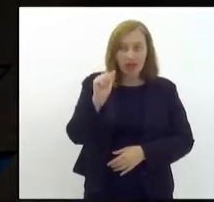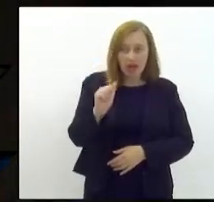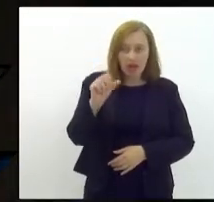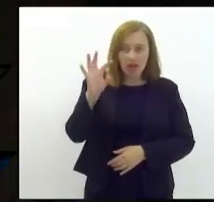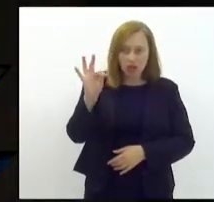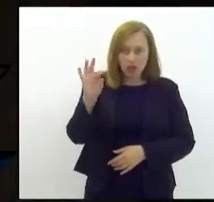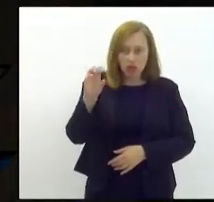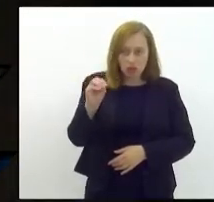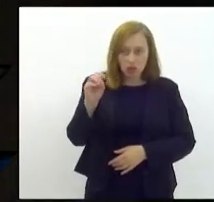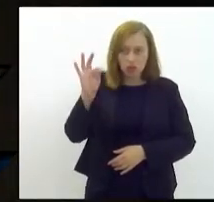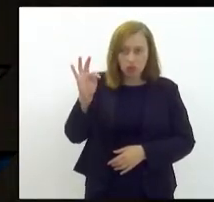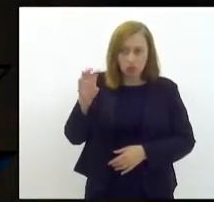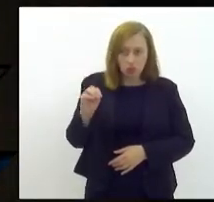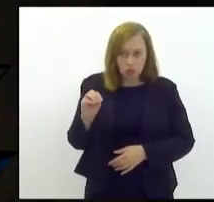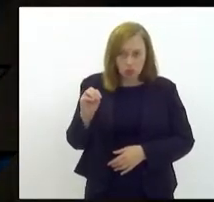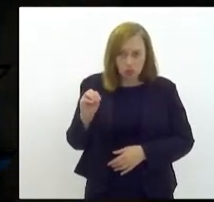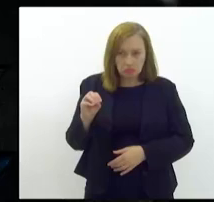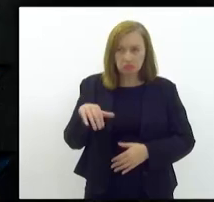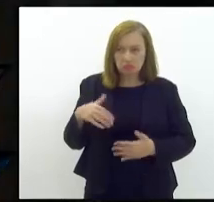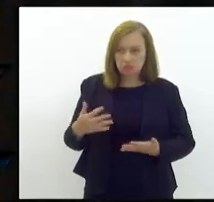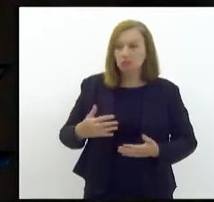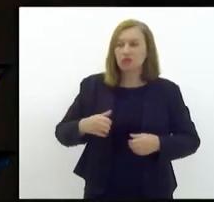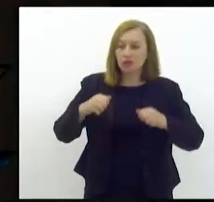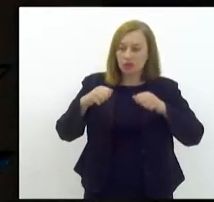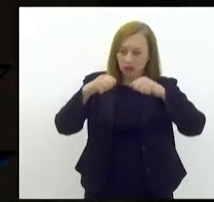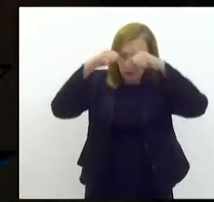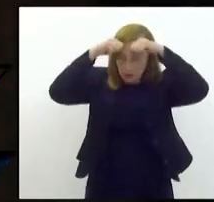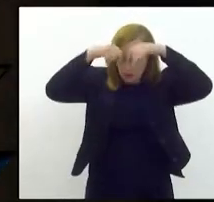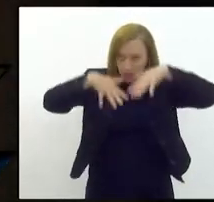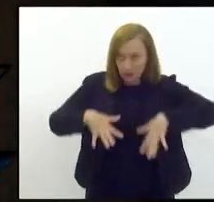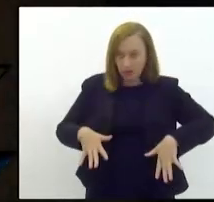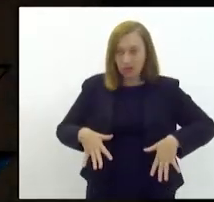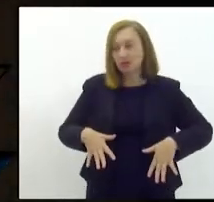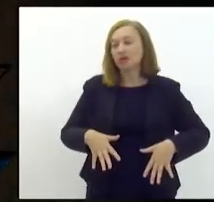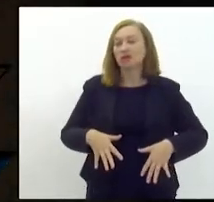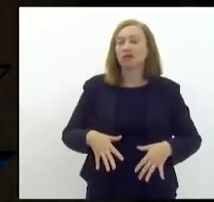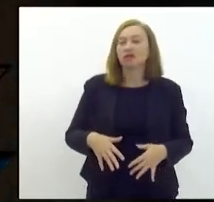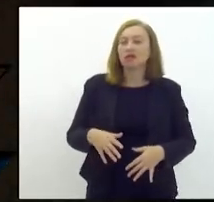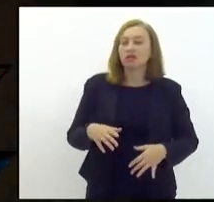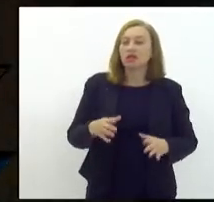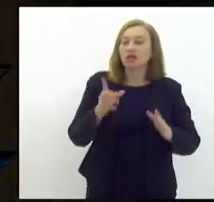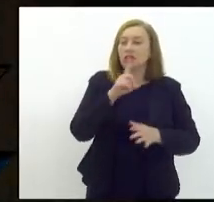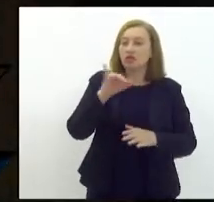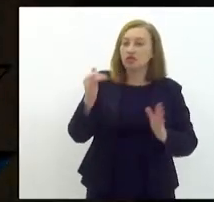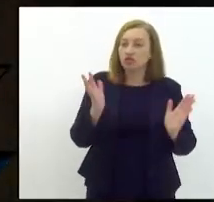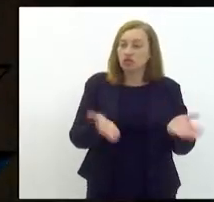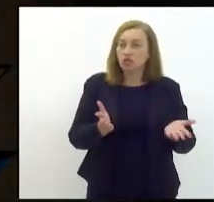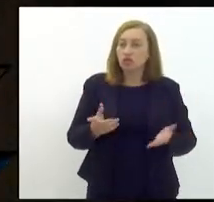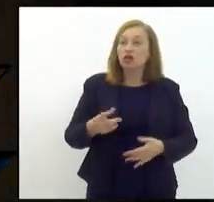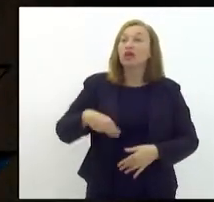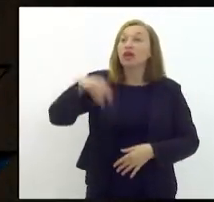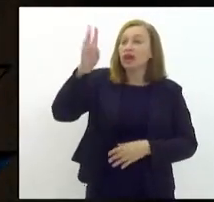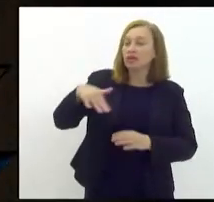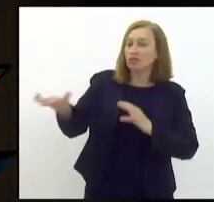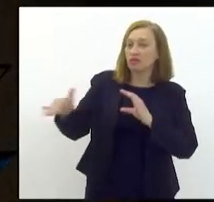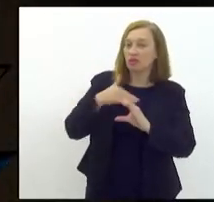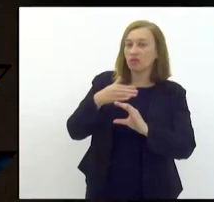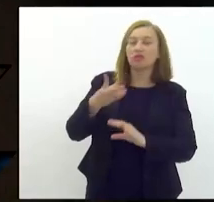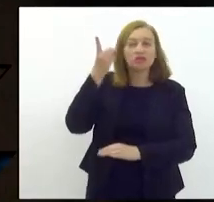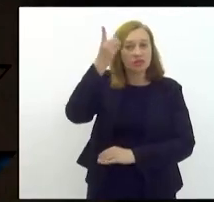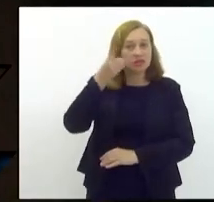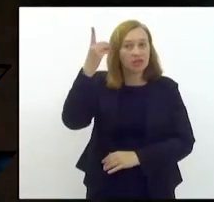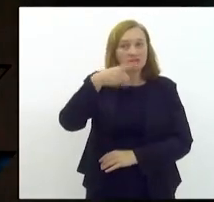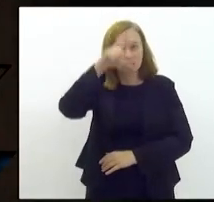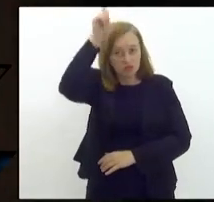que é a saudação ao Omulu quer sincretizado por São Roque que é o dia de hoje e quem me mandou isso o Deputado